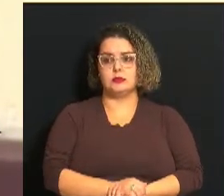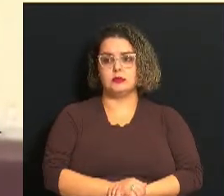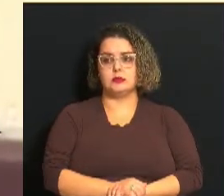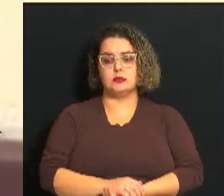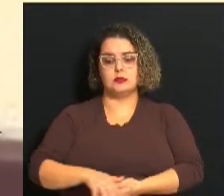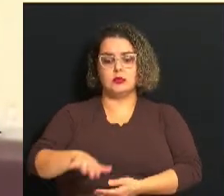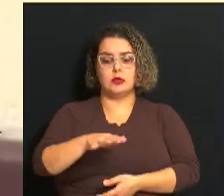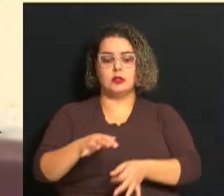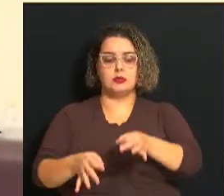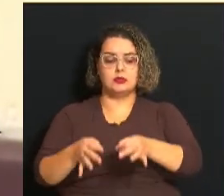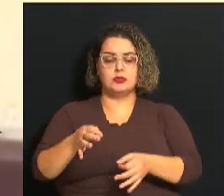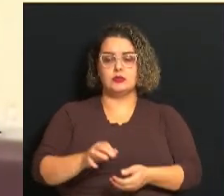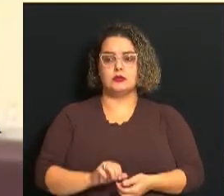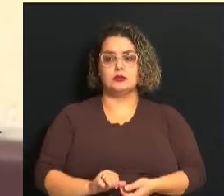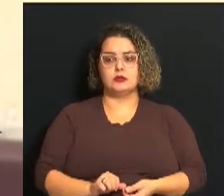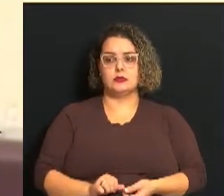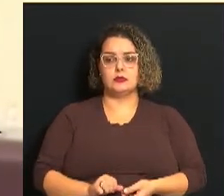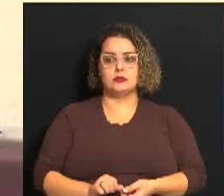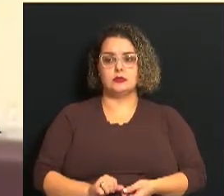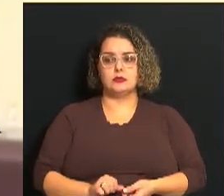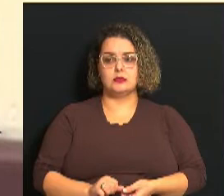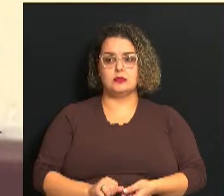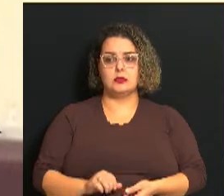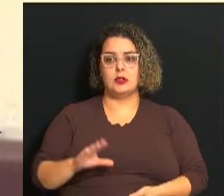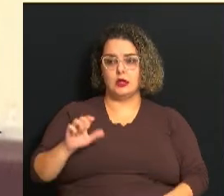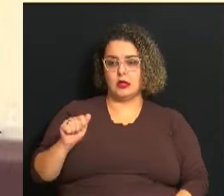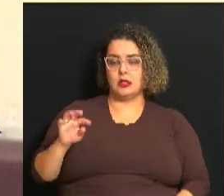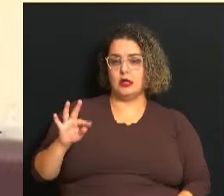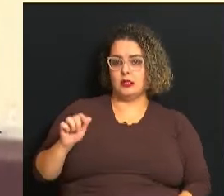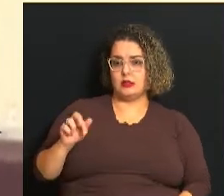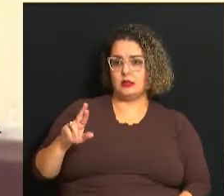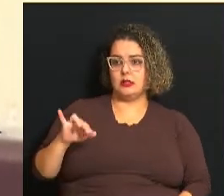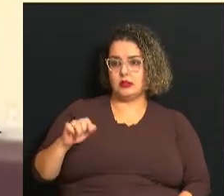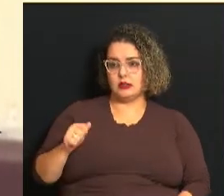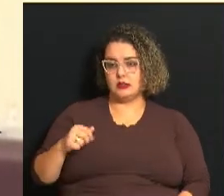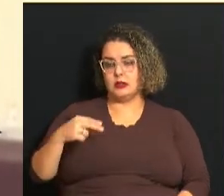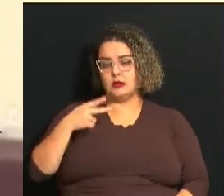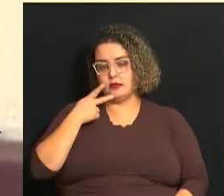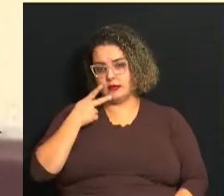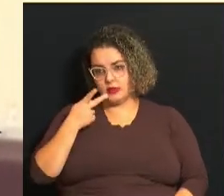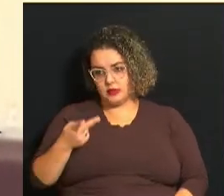judicial a Catarina Fala novamente fui demitida